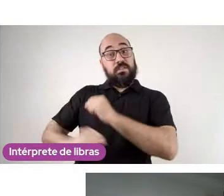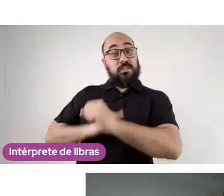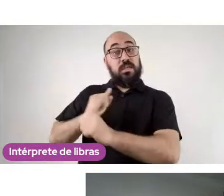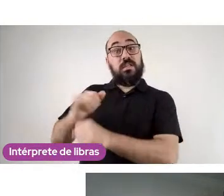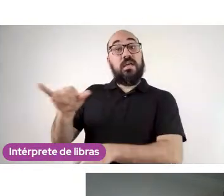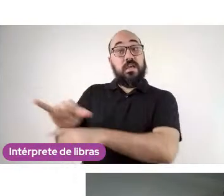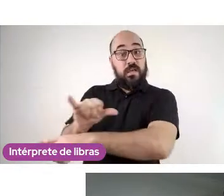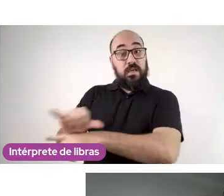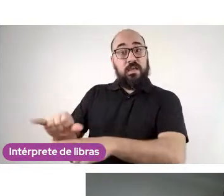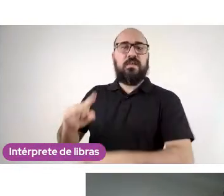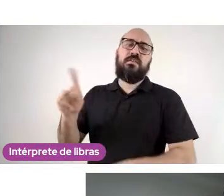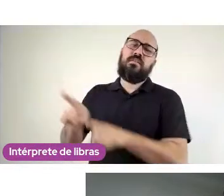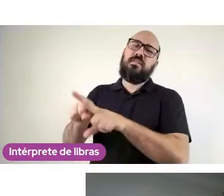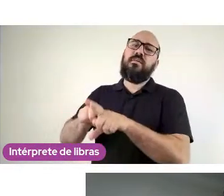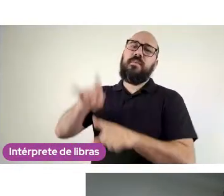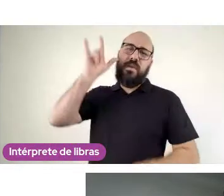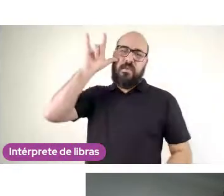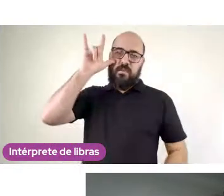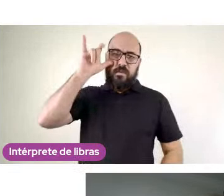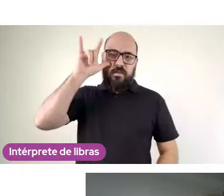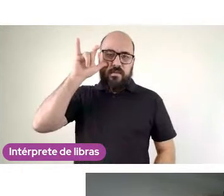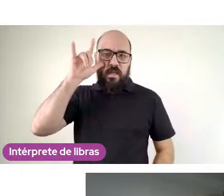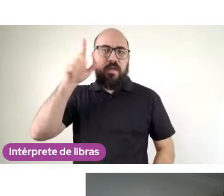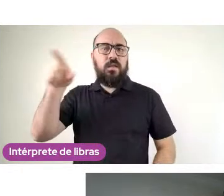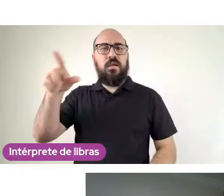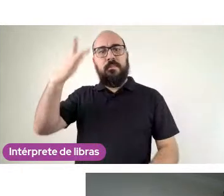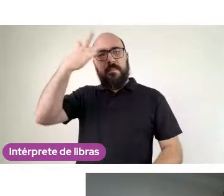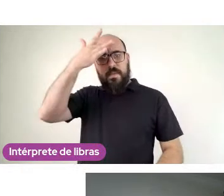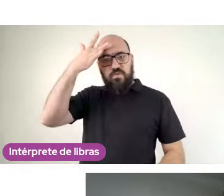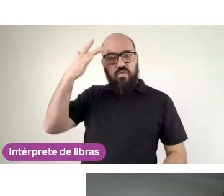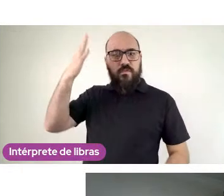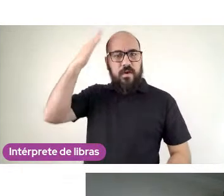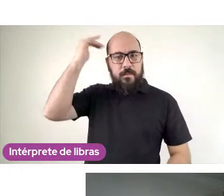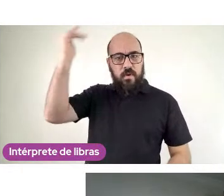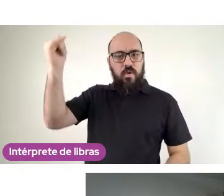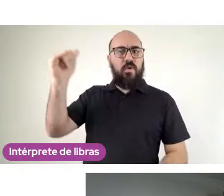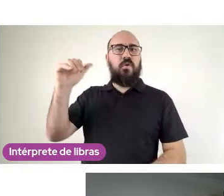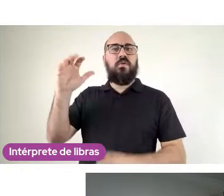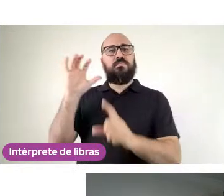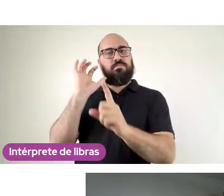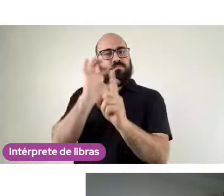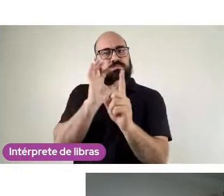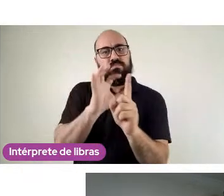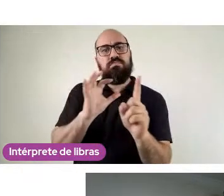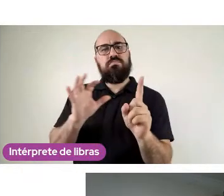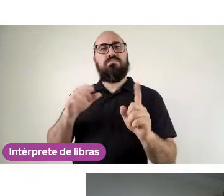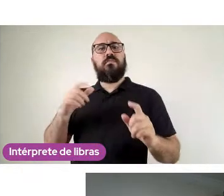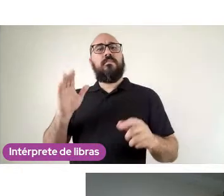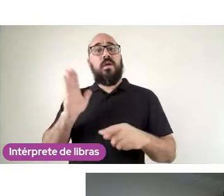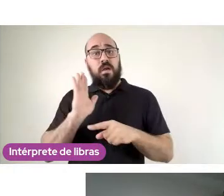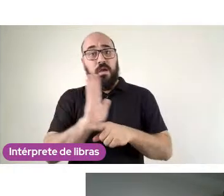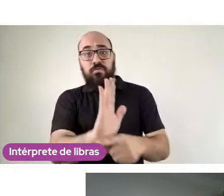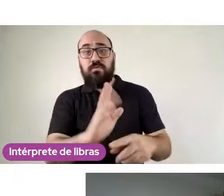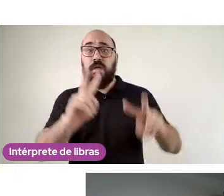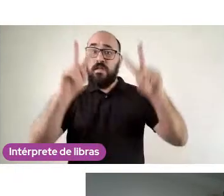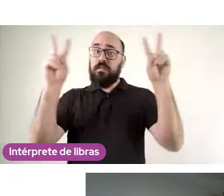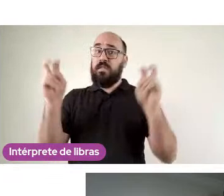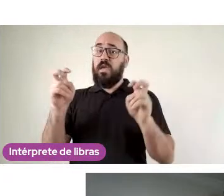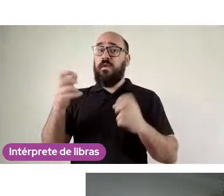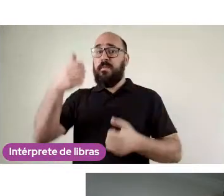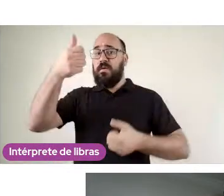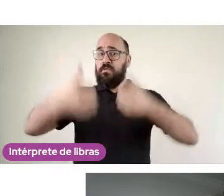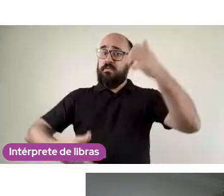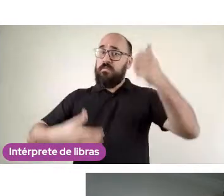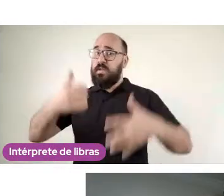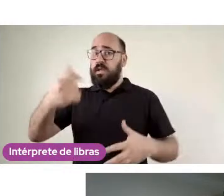influenciadores digitais, as grandes celebridades virtuais, para falar sobre esses temas, né? A importância disso de uma forma